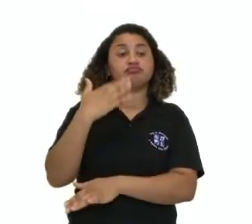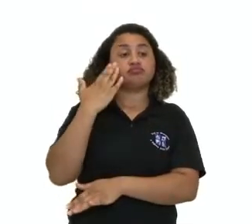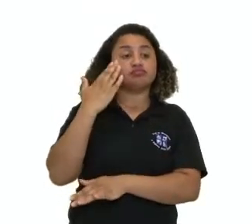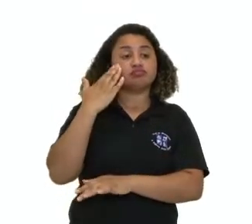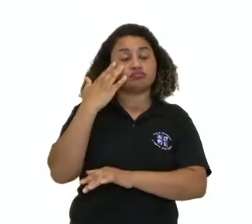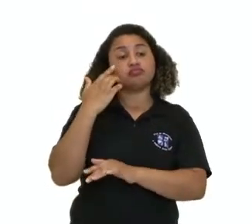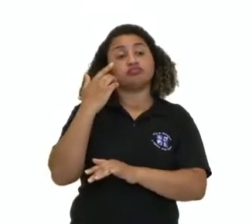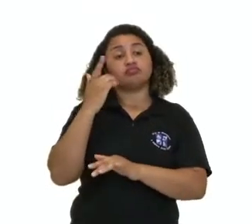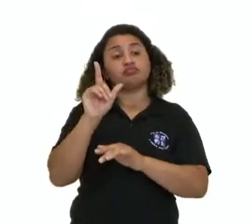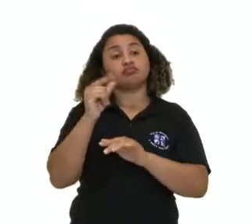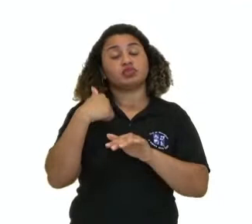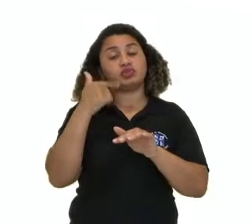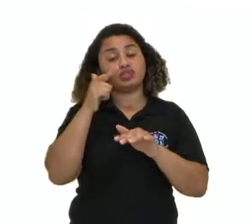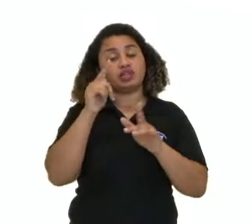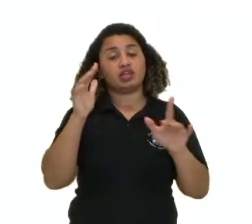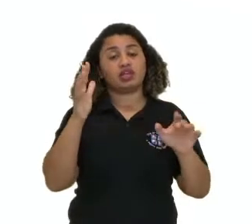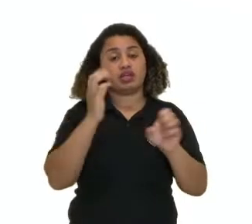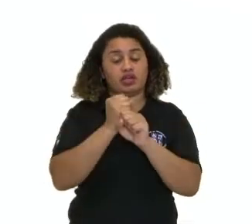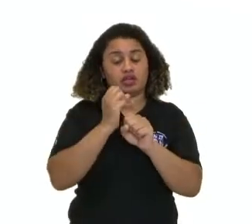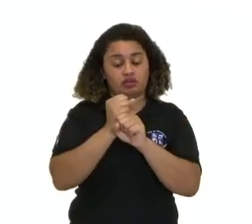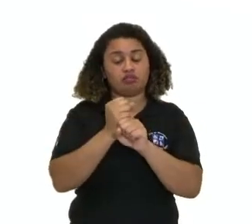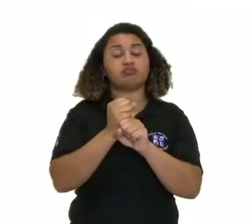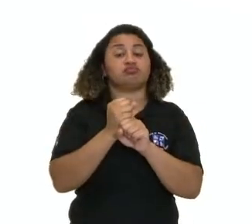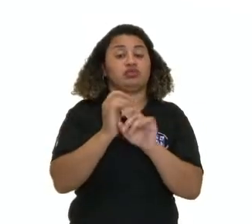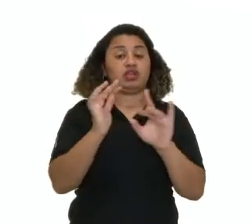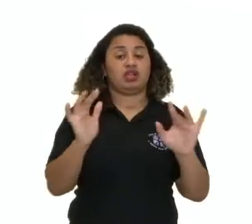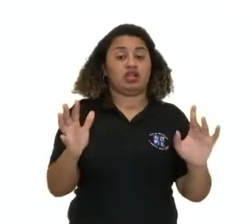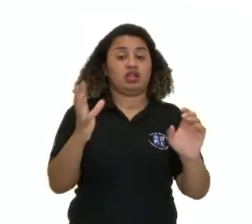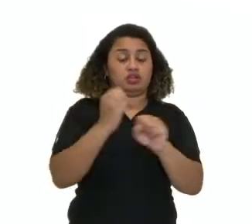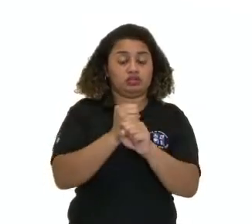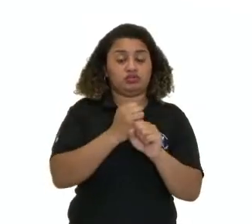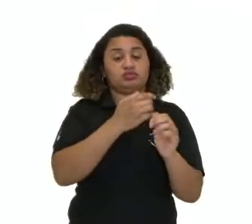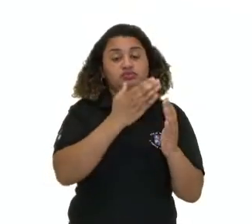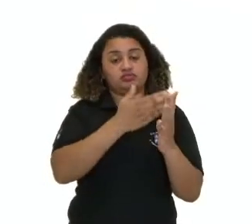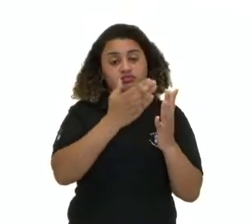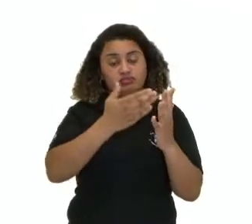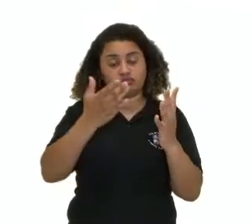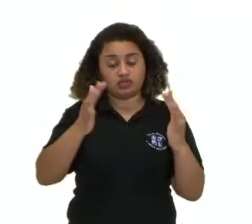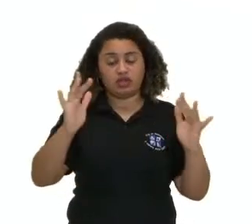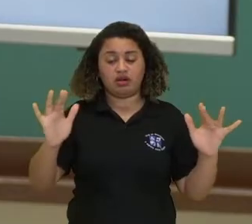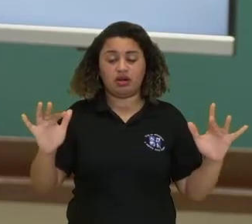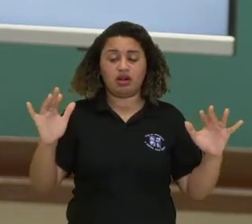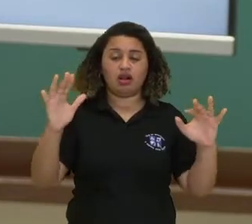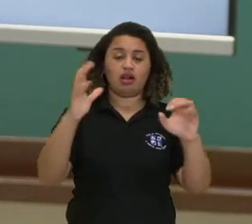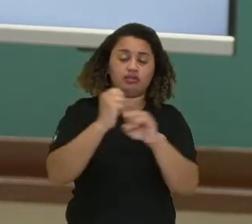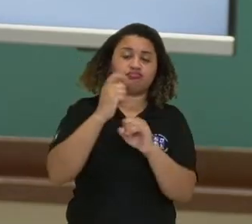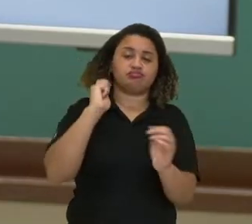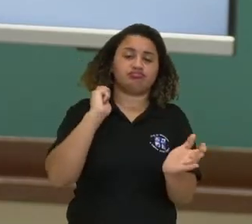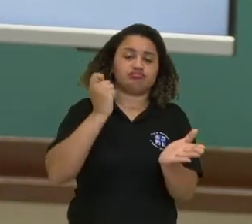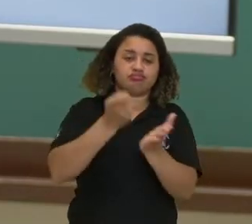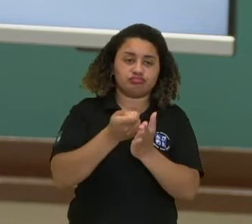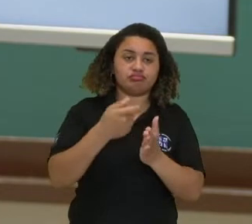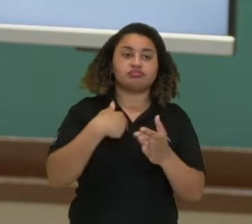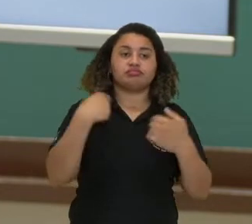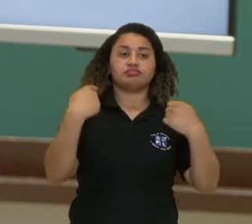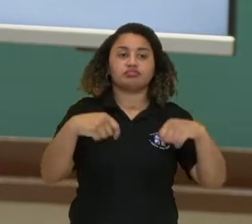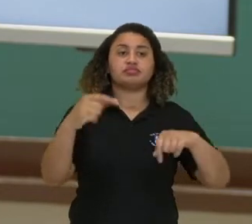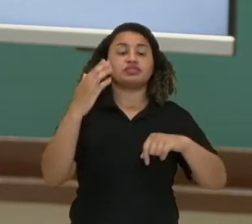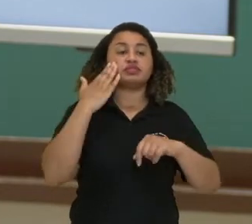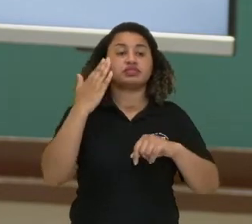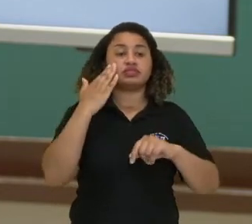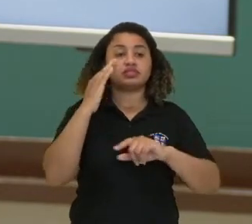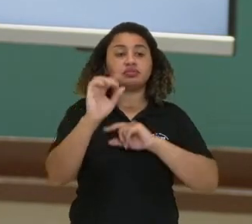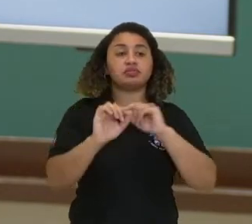gente calcular a soma de todas essas parcelas, que vai ser o montante final a ser pago, eu preciso